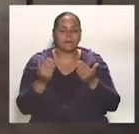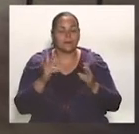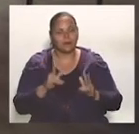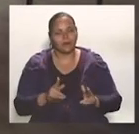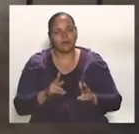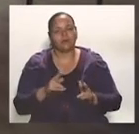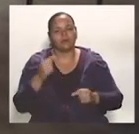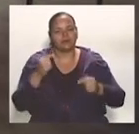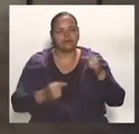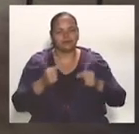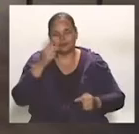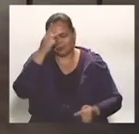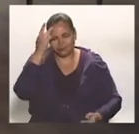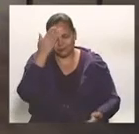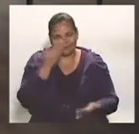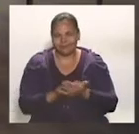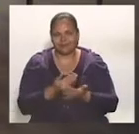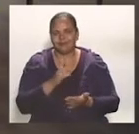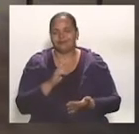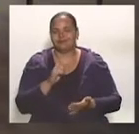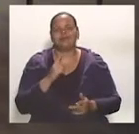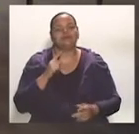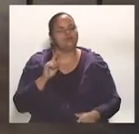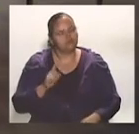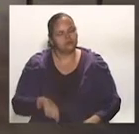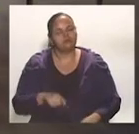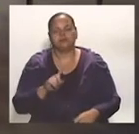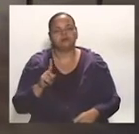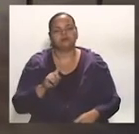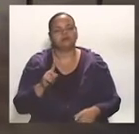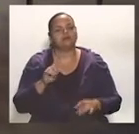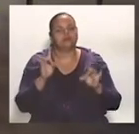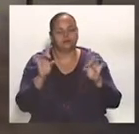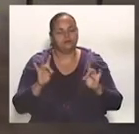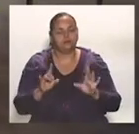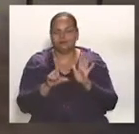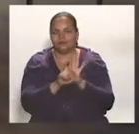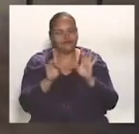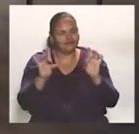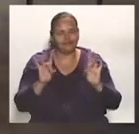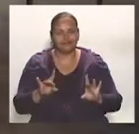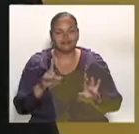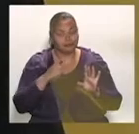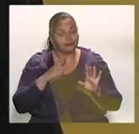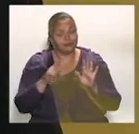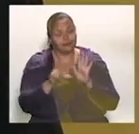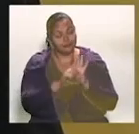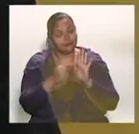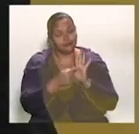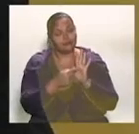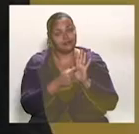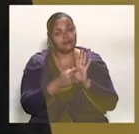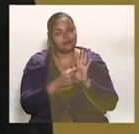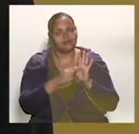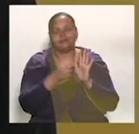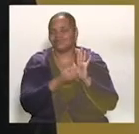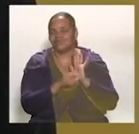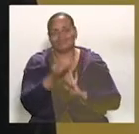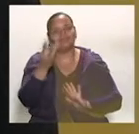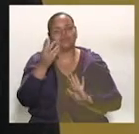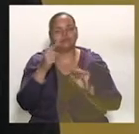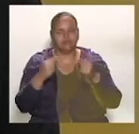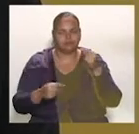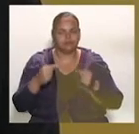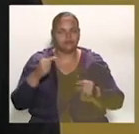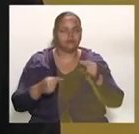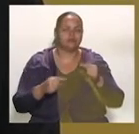descrédito da política hoje vem em função de quê? De não cumprimento das leis. As leis existem para regulamentar as várias